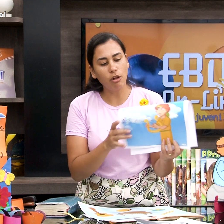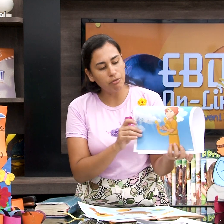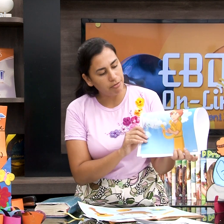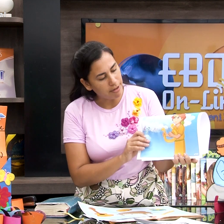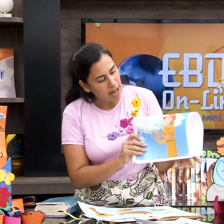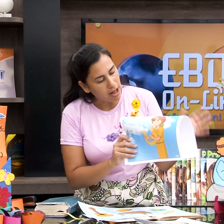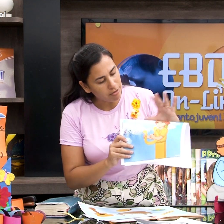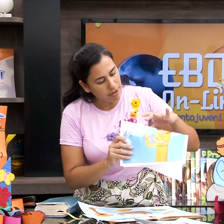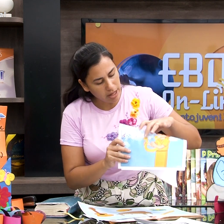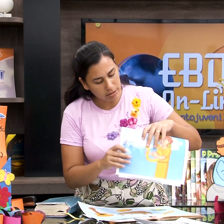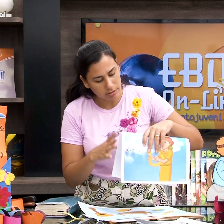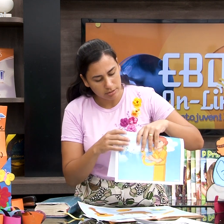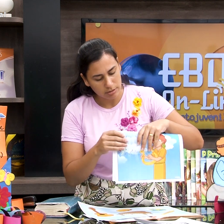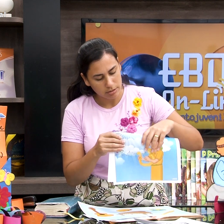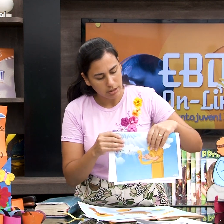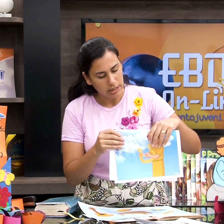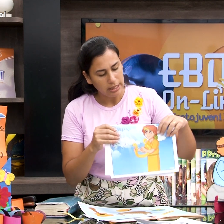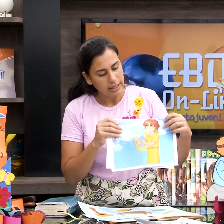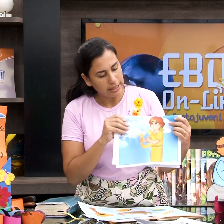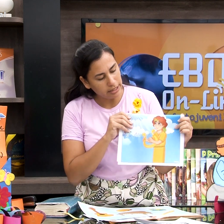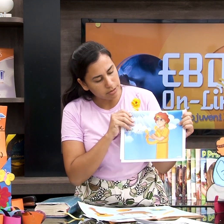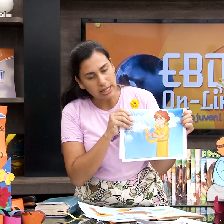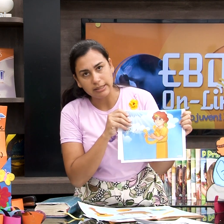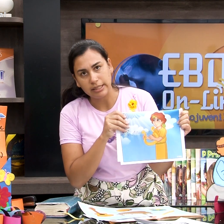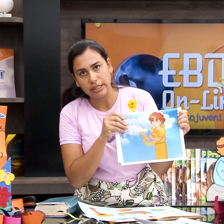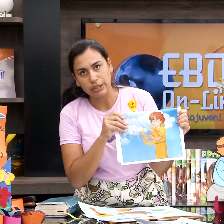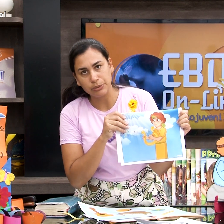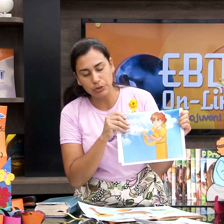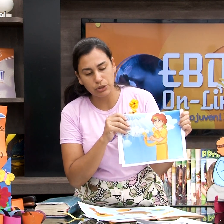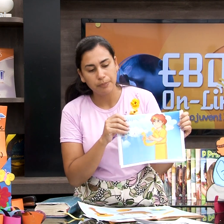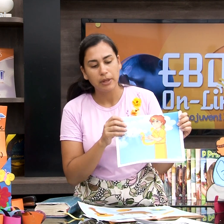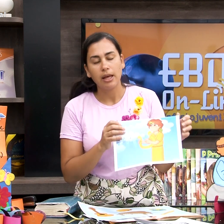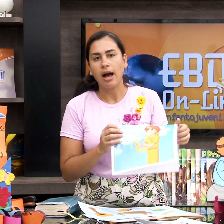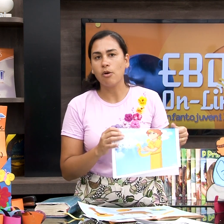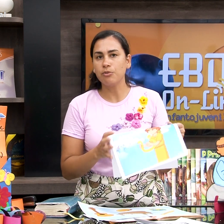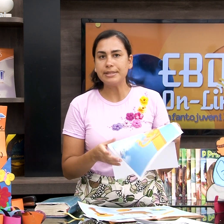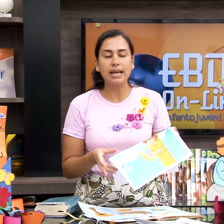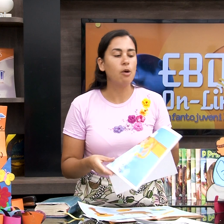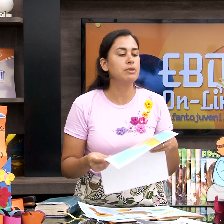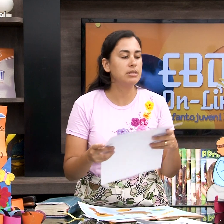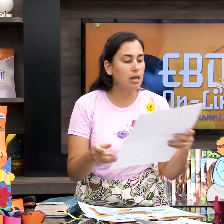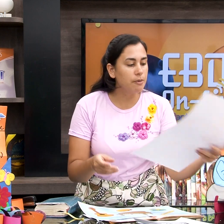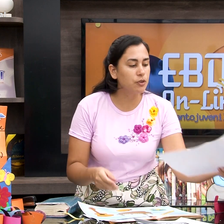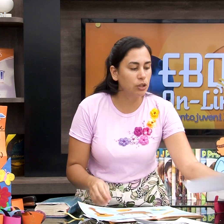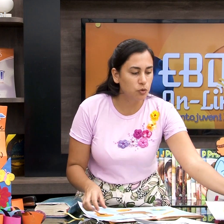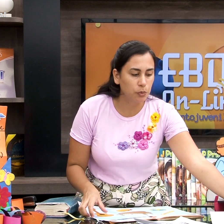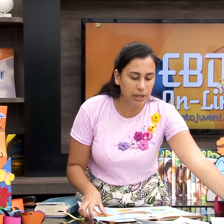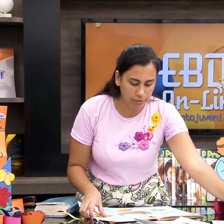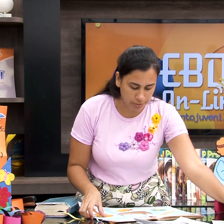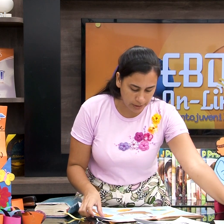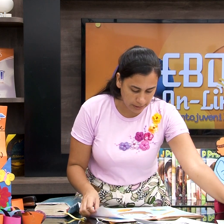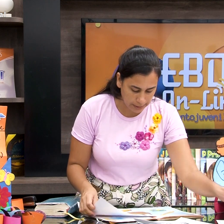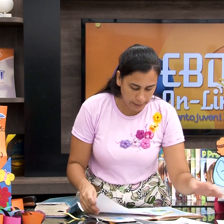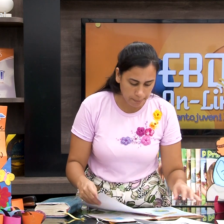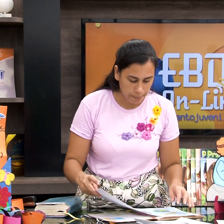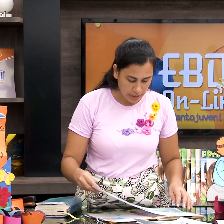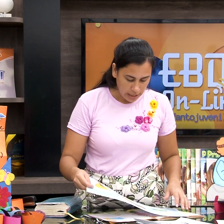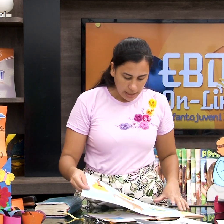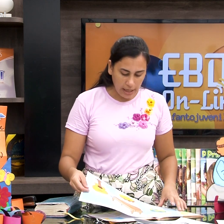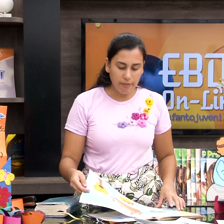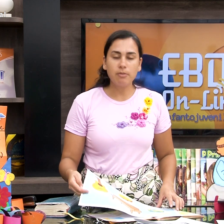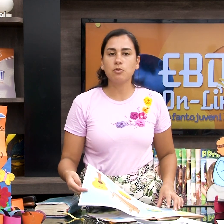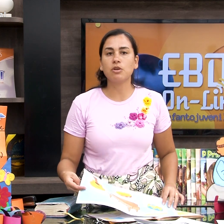ele louvava hinos a Deus. Alguns salmos são escritos por